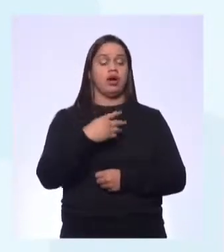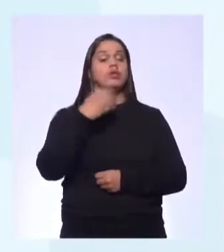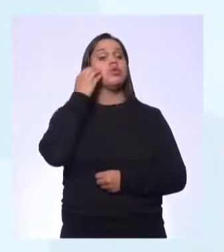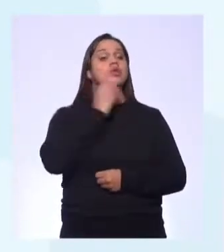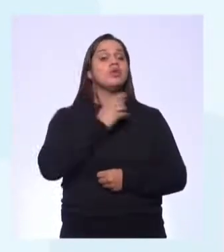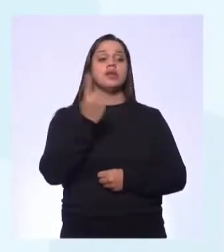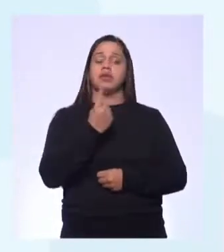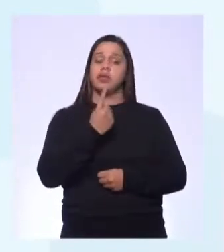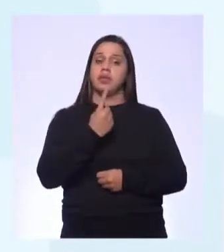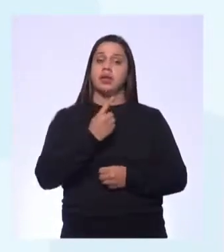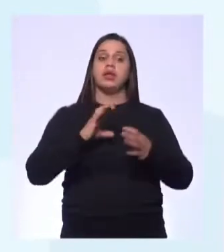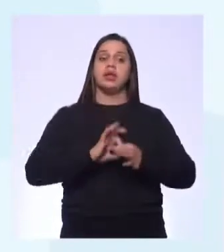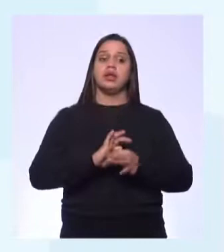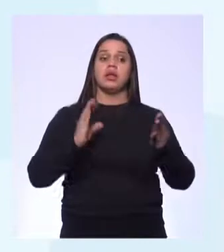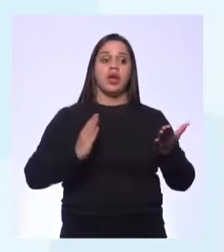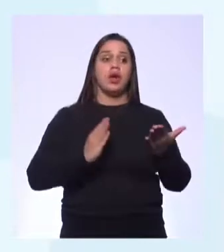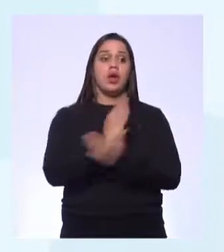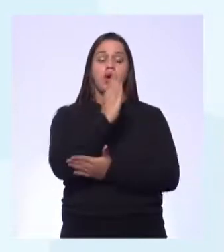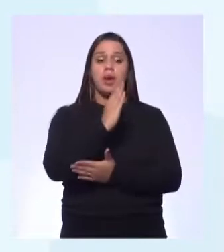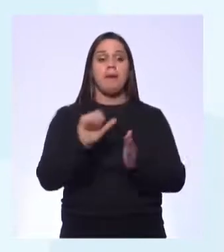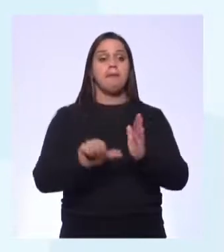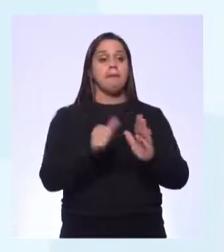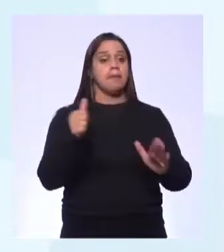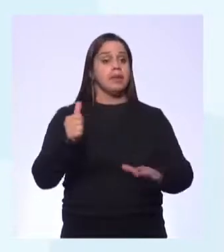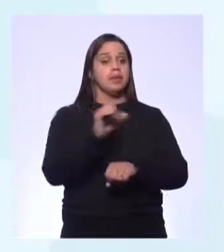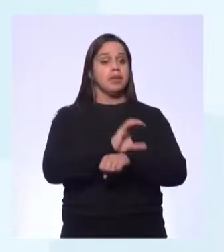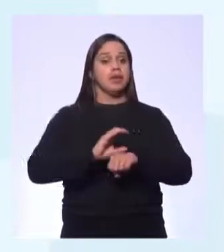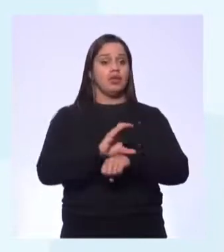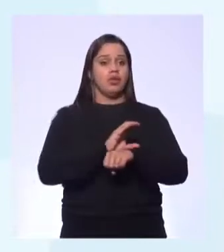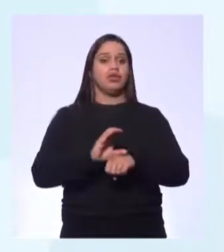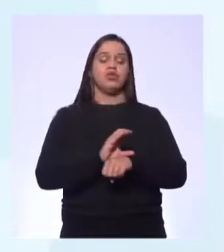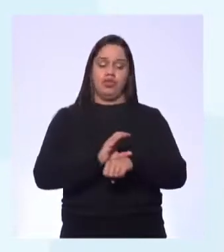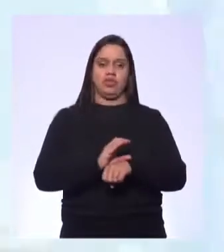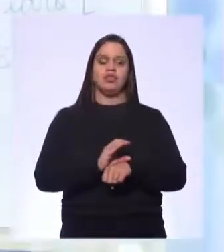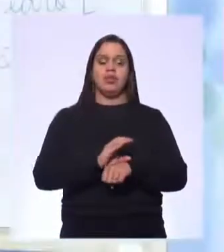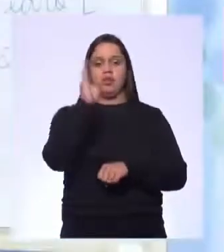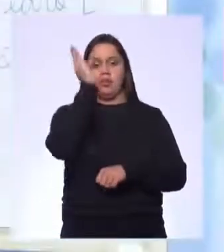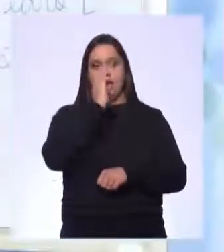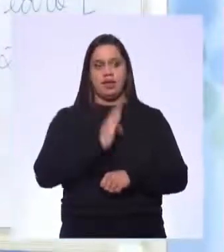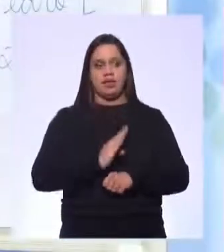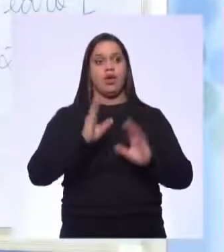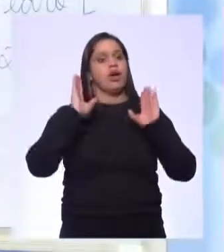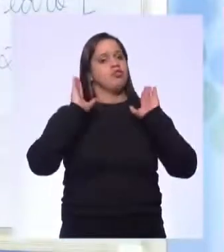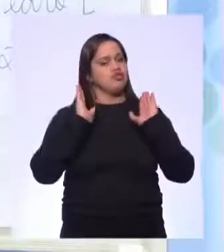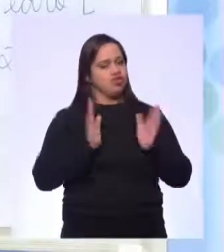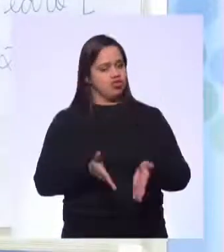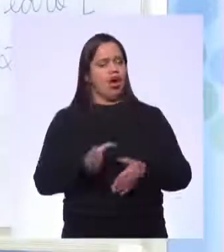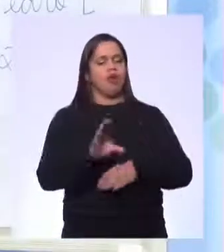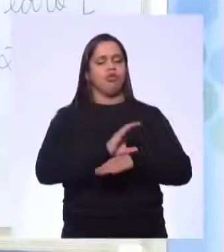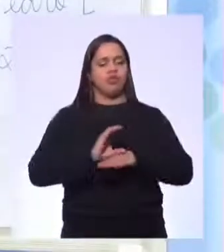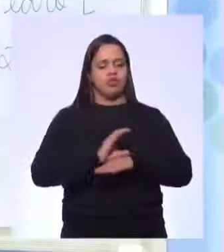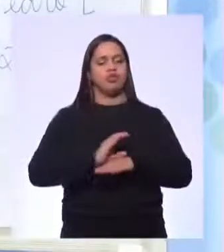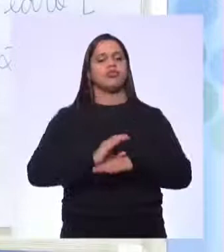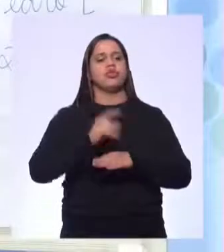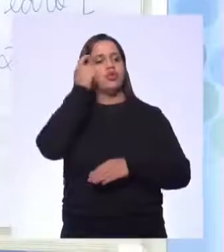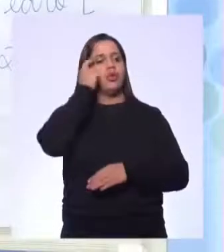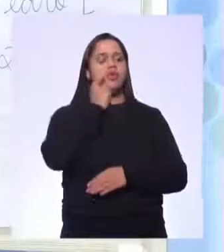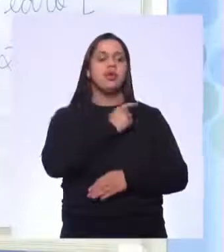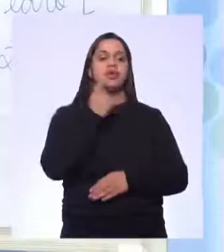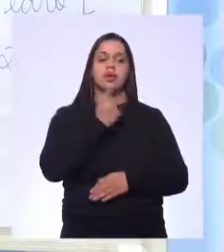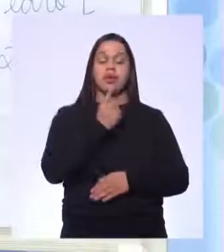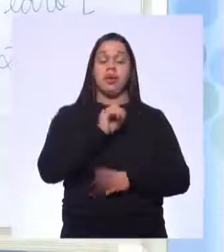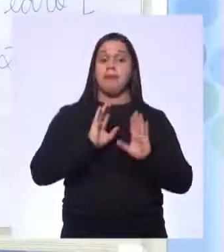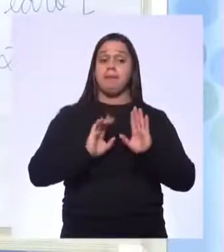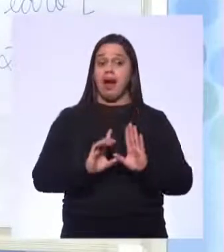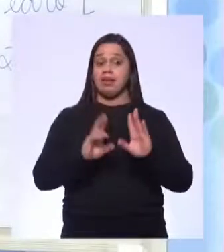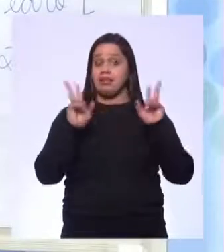I outorgou a primeira Constituição. Aí sim, já é a Constituição de Dom Pedro I, mas sobre ela nós falaremos um pouco